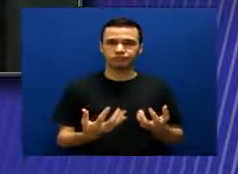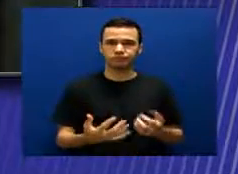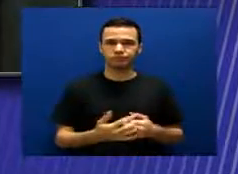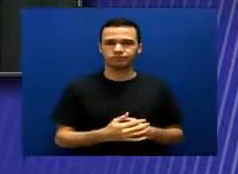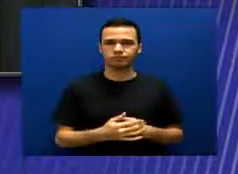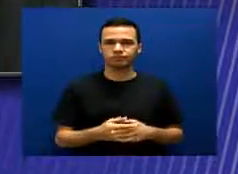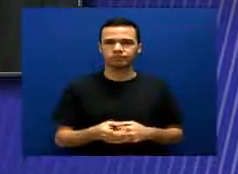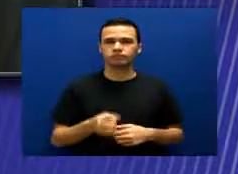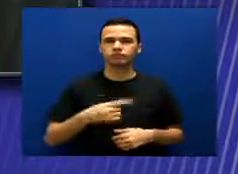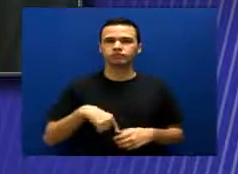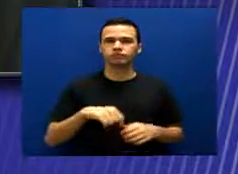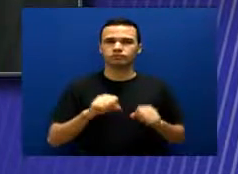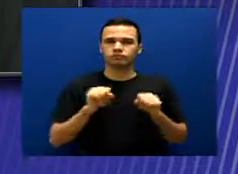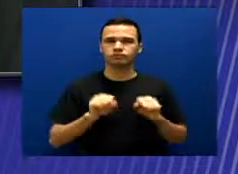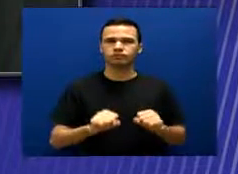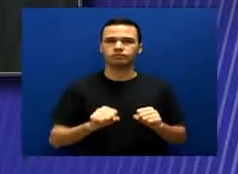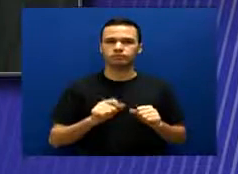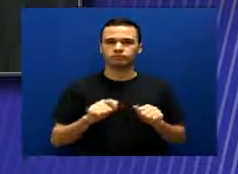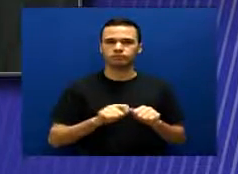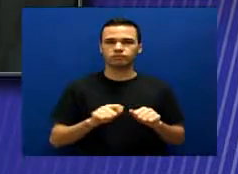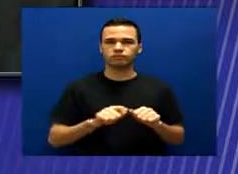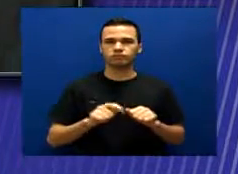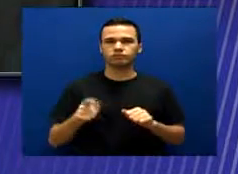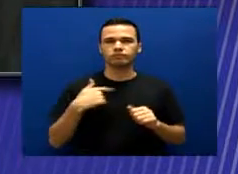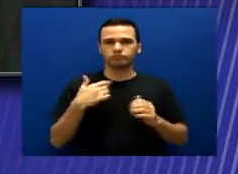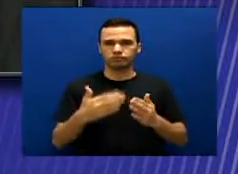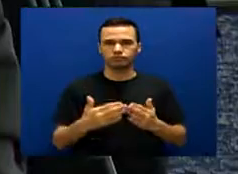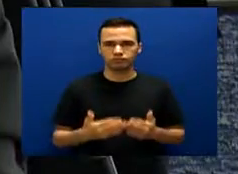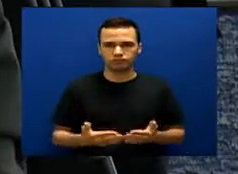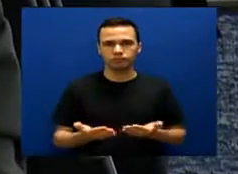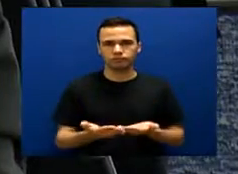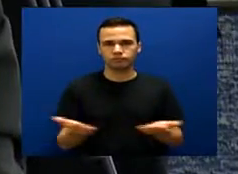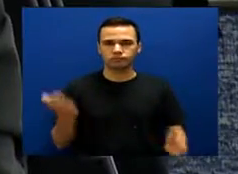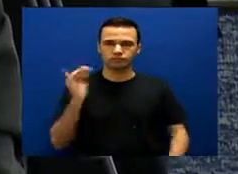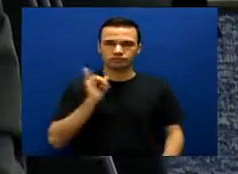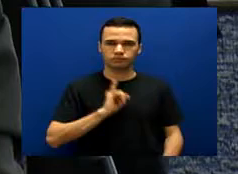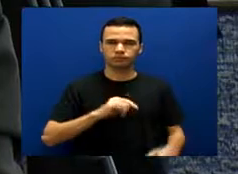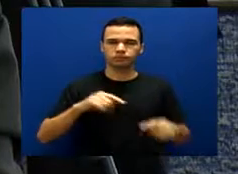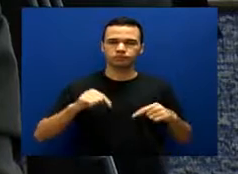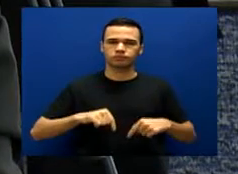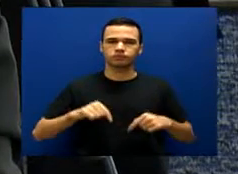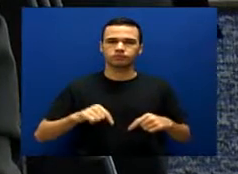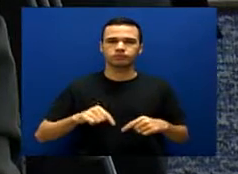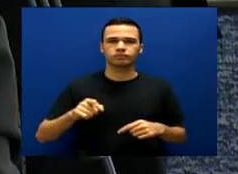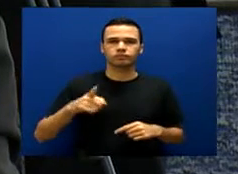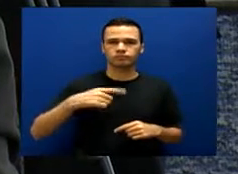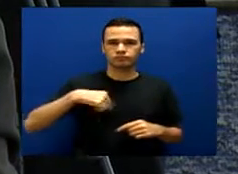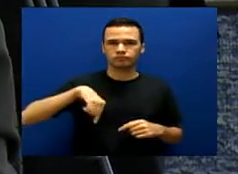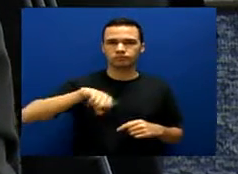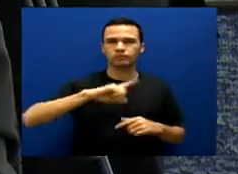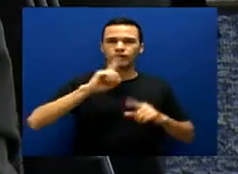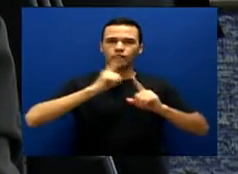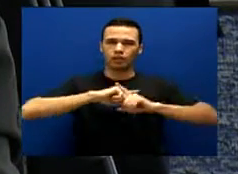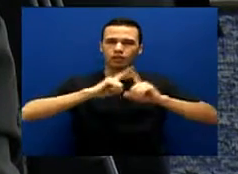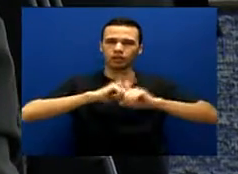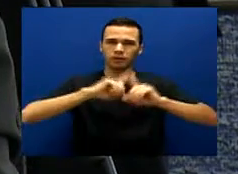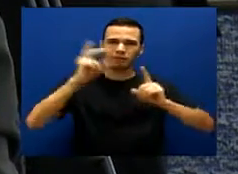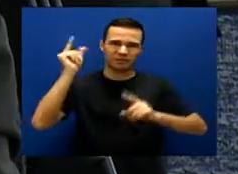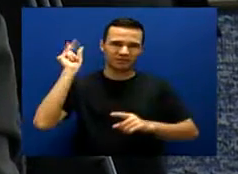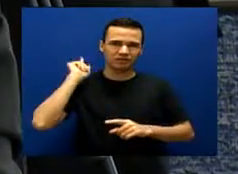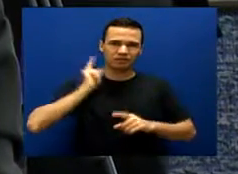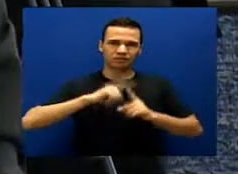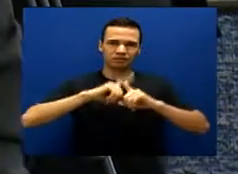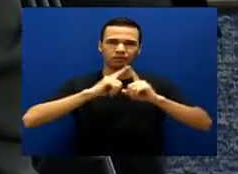se é possível a gente fazer isso. Eu pediria só colaboração nesse momento, para a gente não cair, nós criticamos os